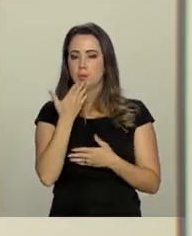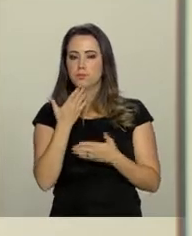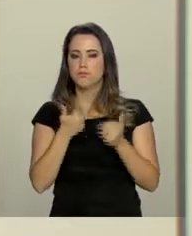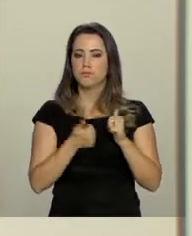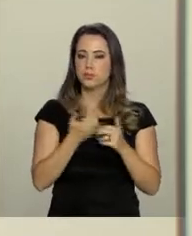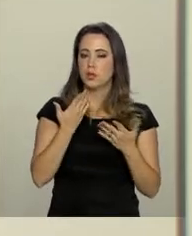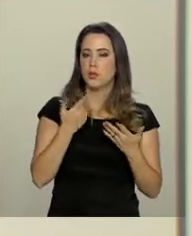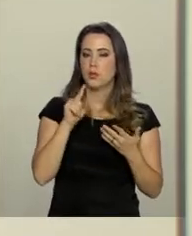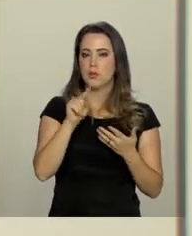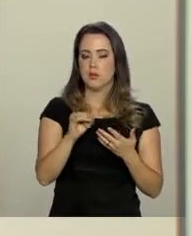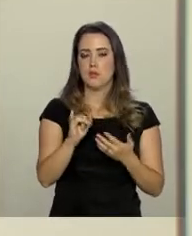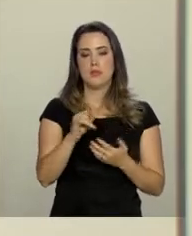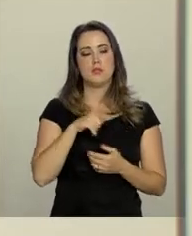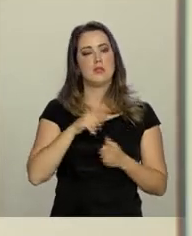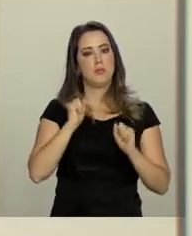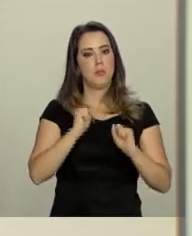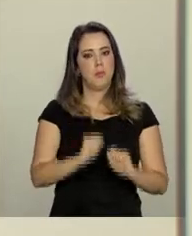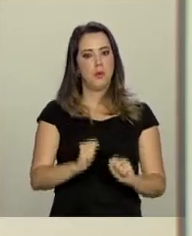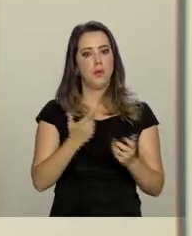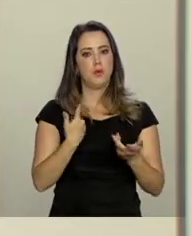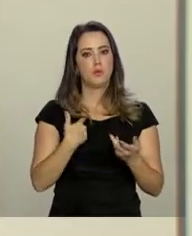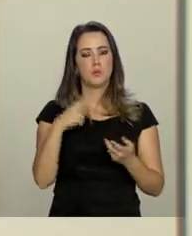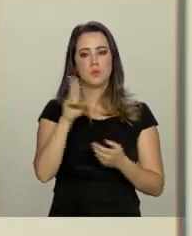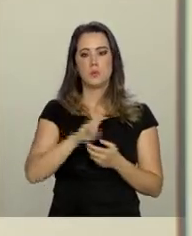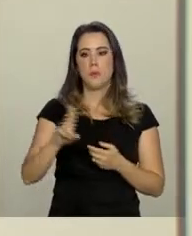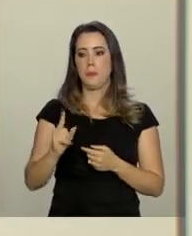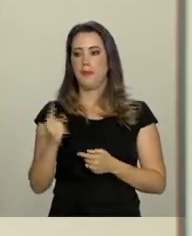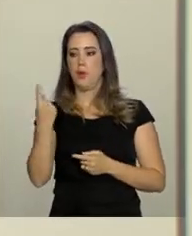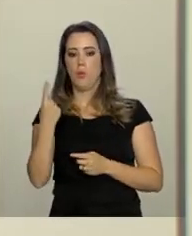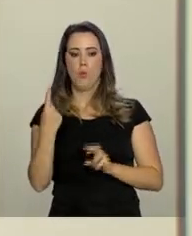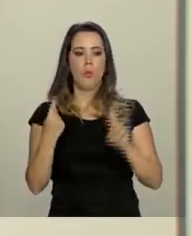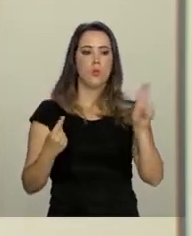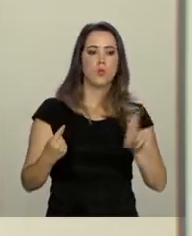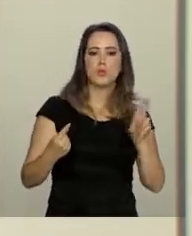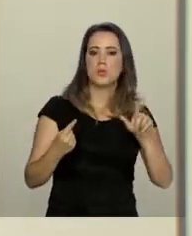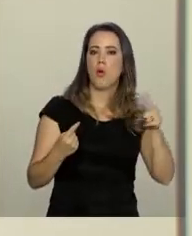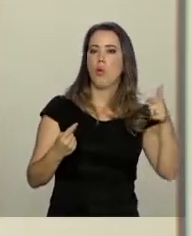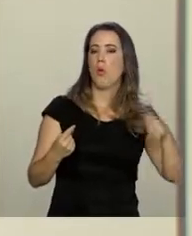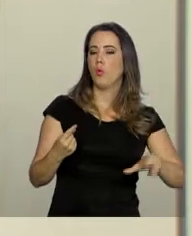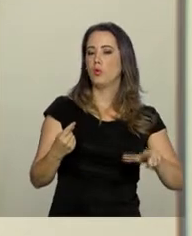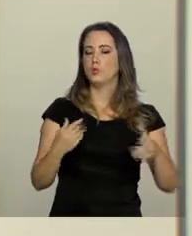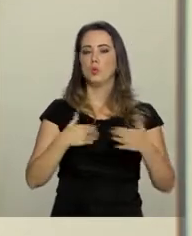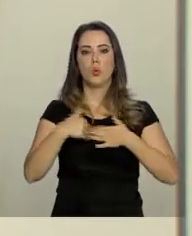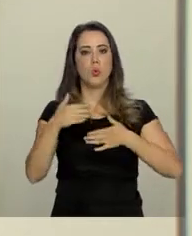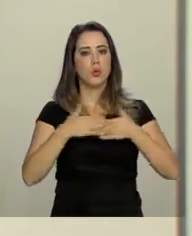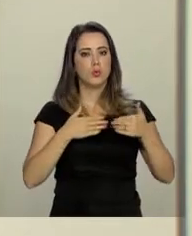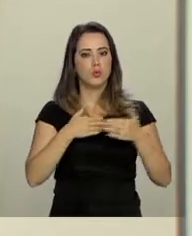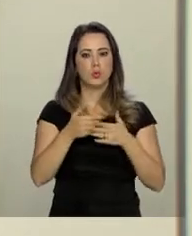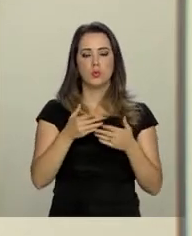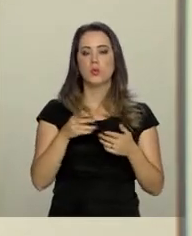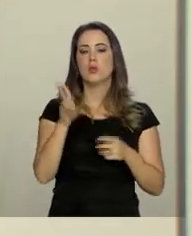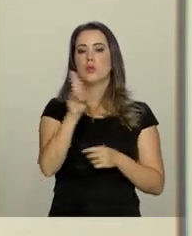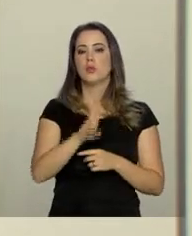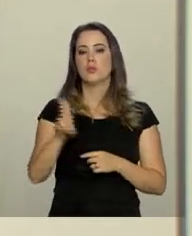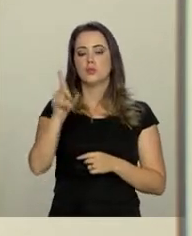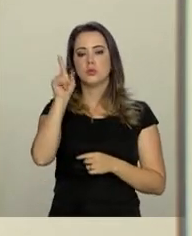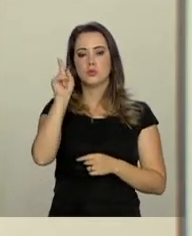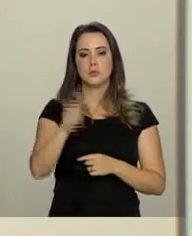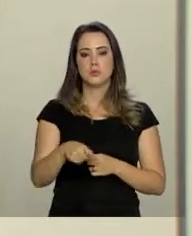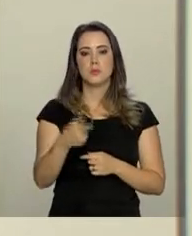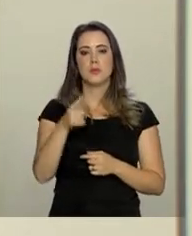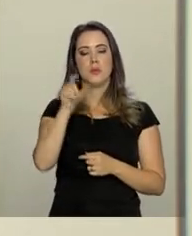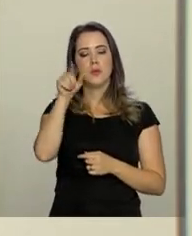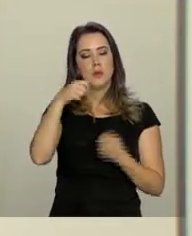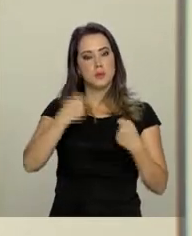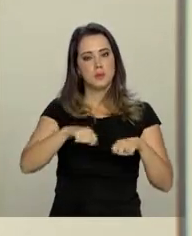de saúde se a indicação para aquele método se alguma contra indicação porque qualquer que seja o método o benefício do